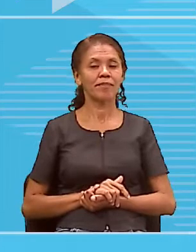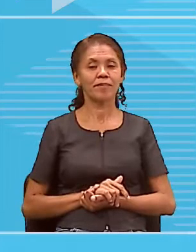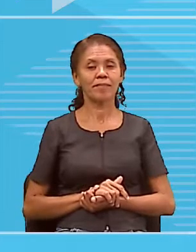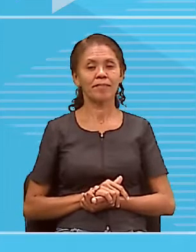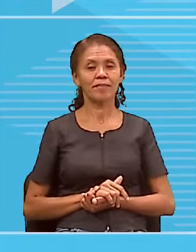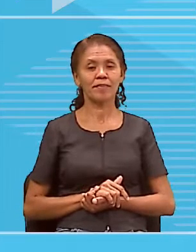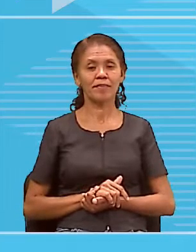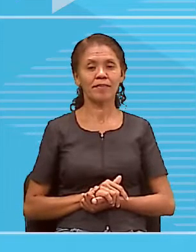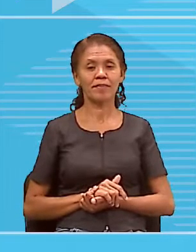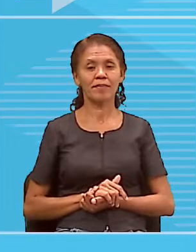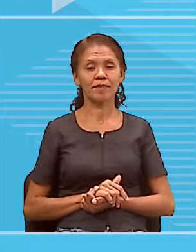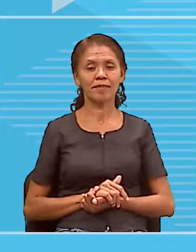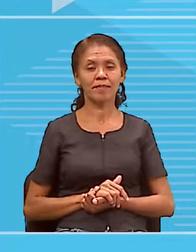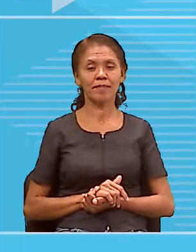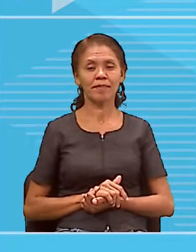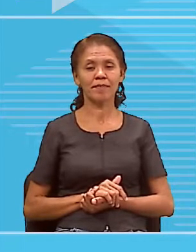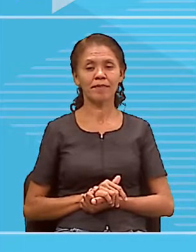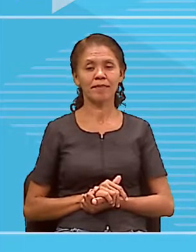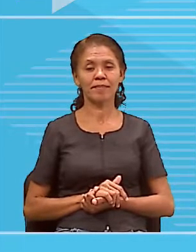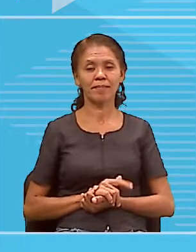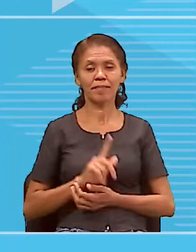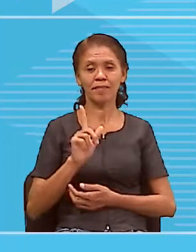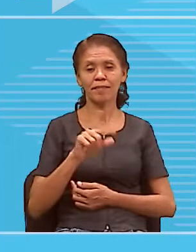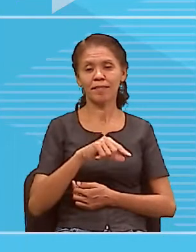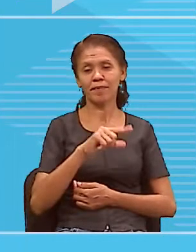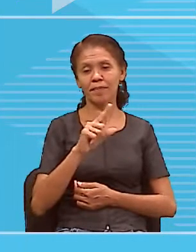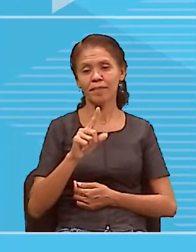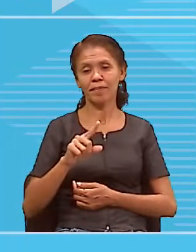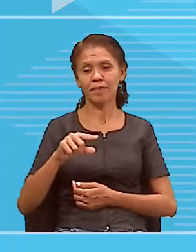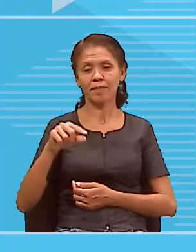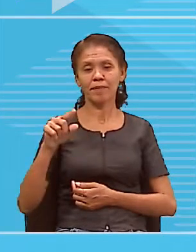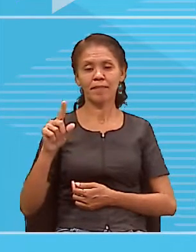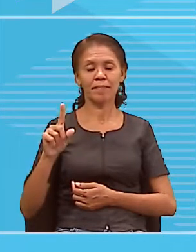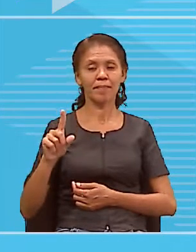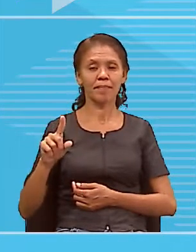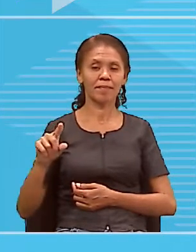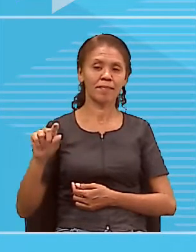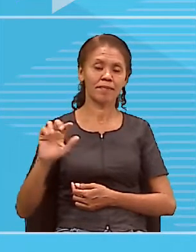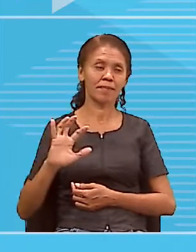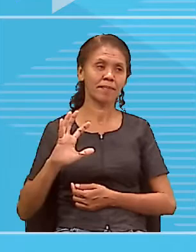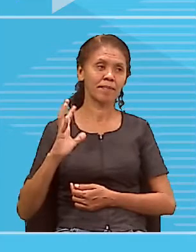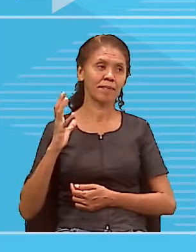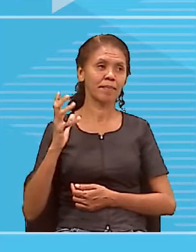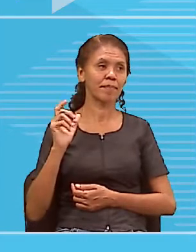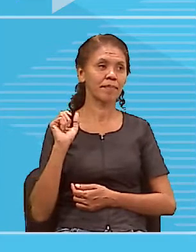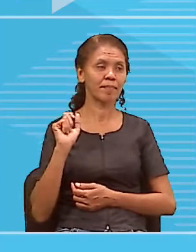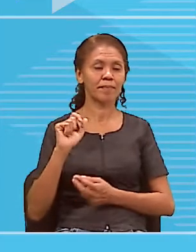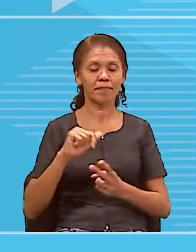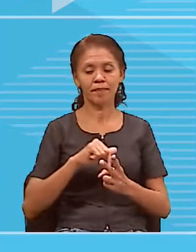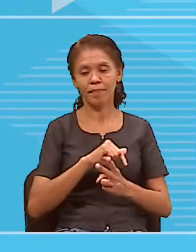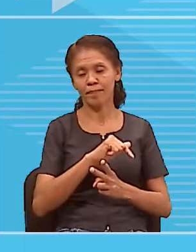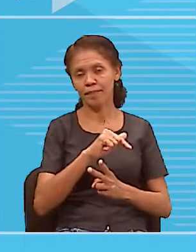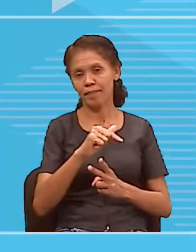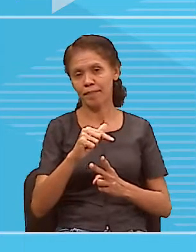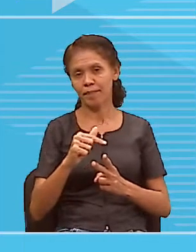um fenômeno ondulatório que acontece quando duas